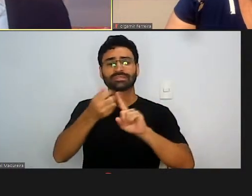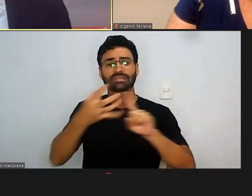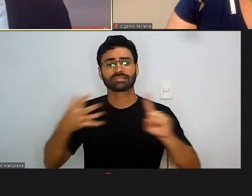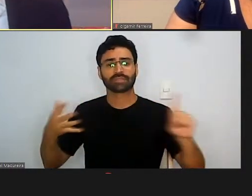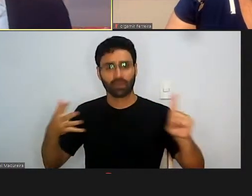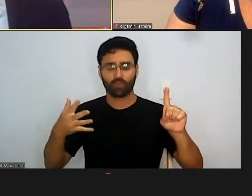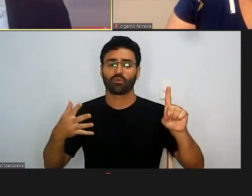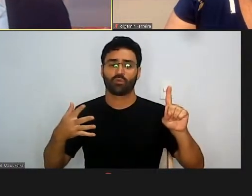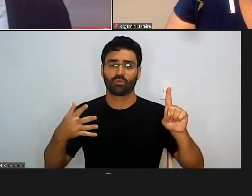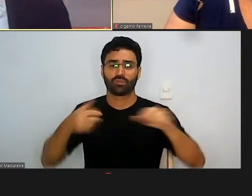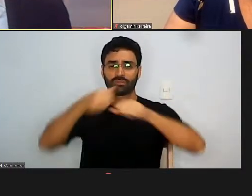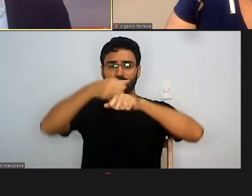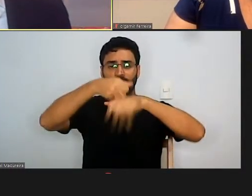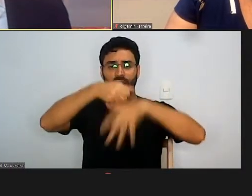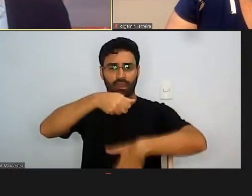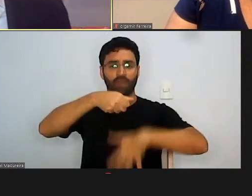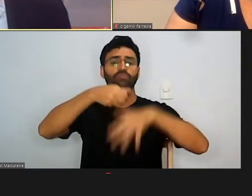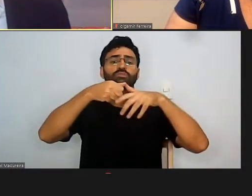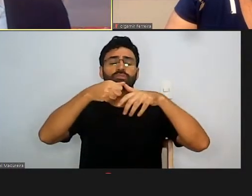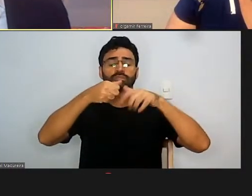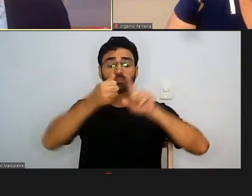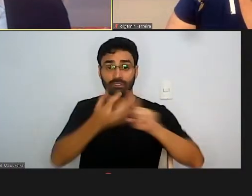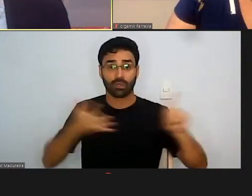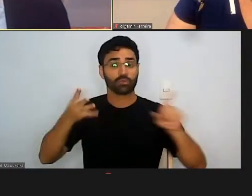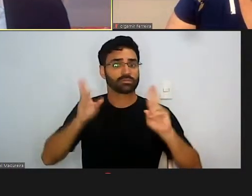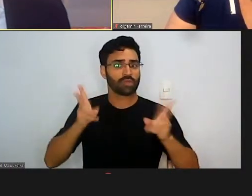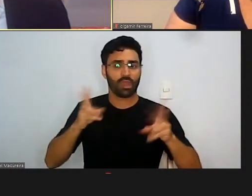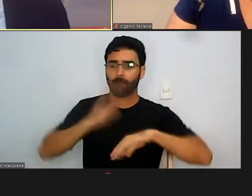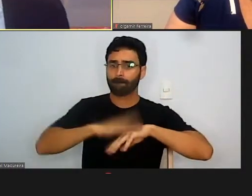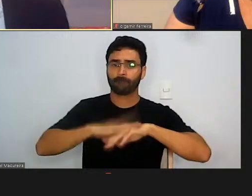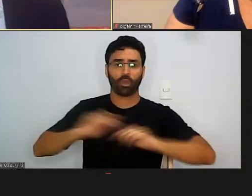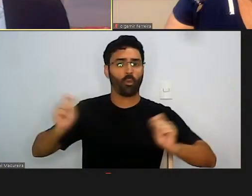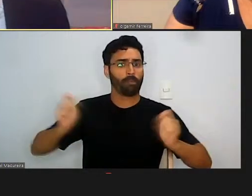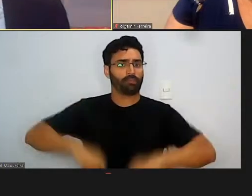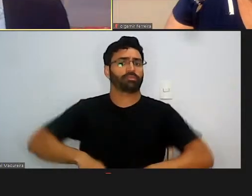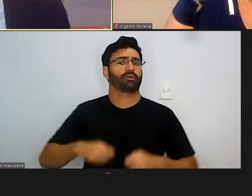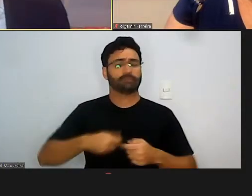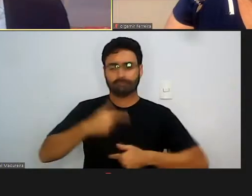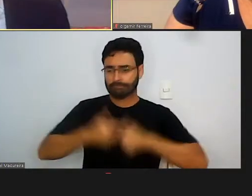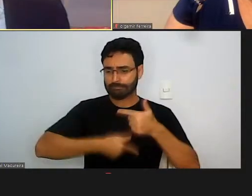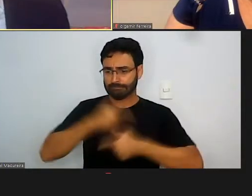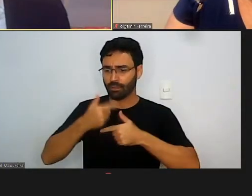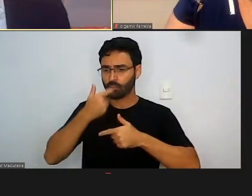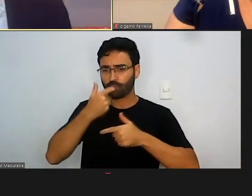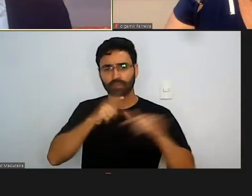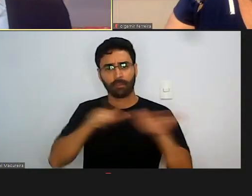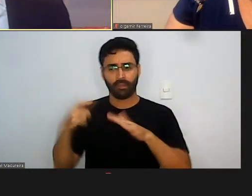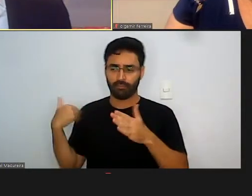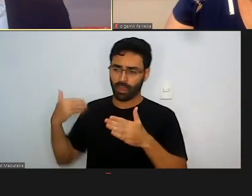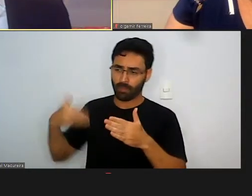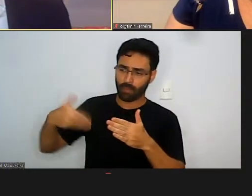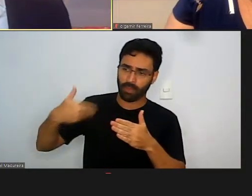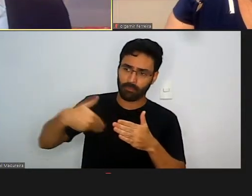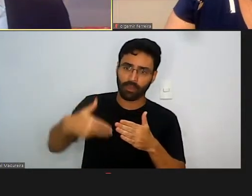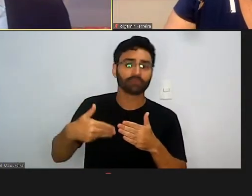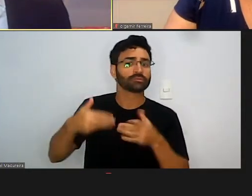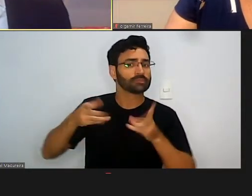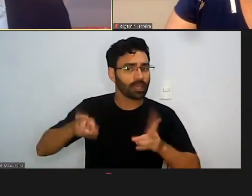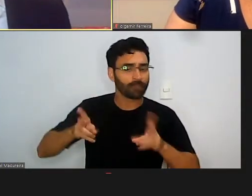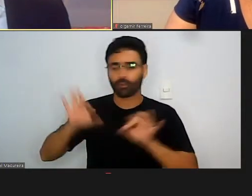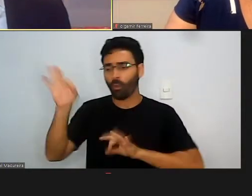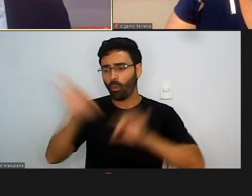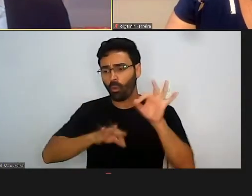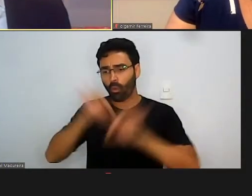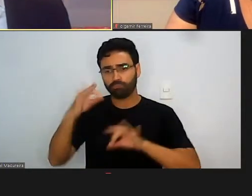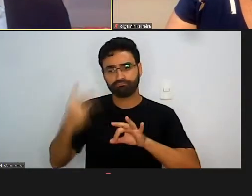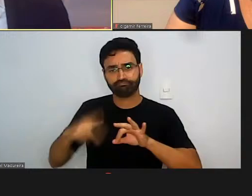que sempre foi muito competente e incansável nas últimas semanas para poder estruturar todo esse evento,